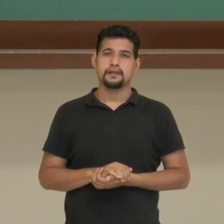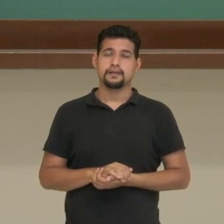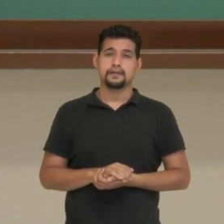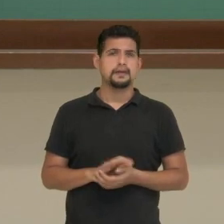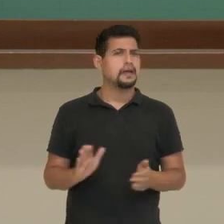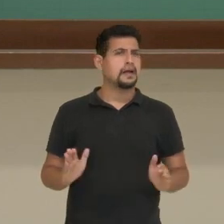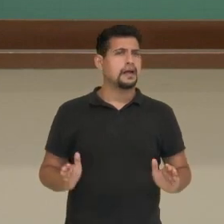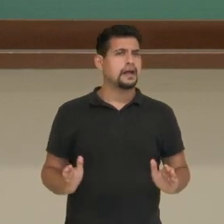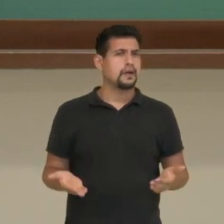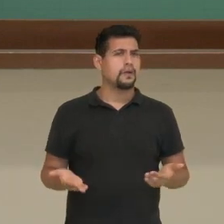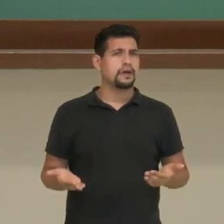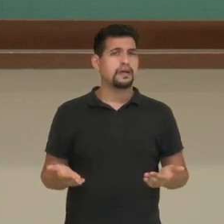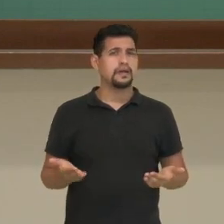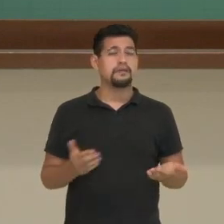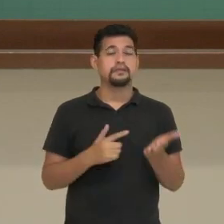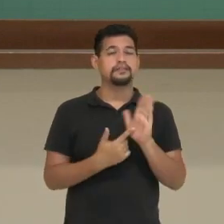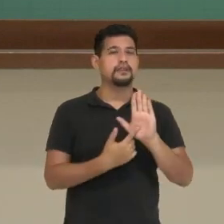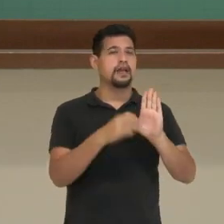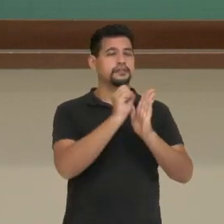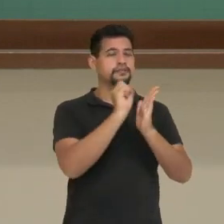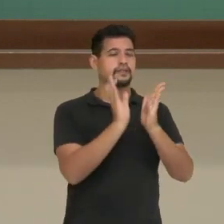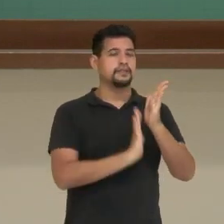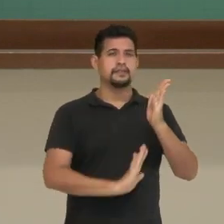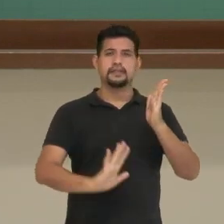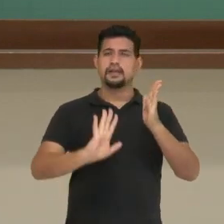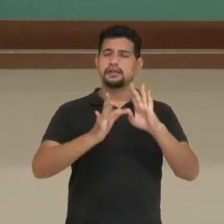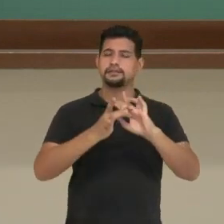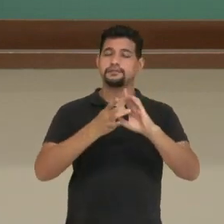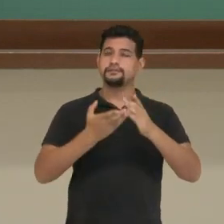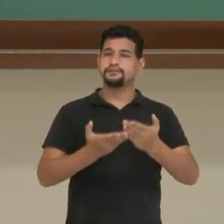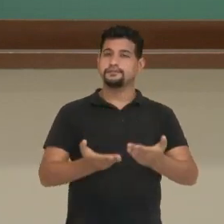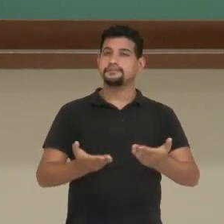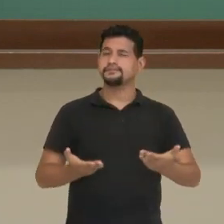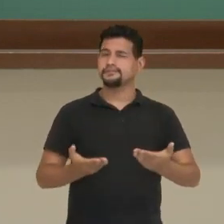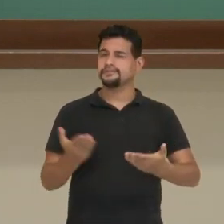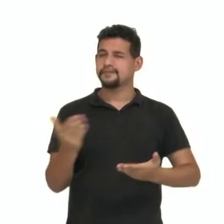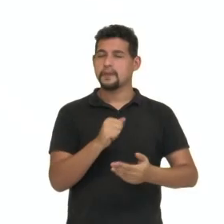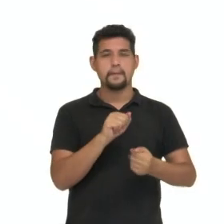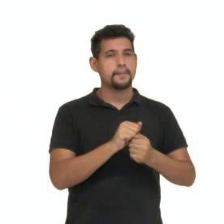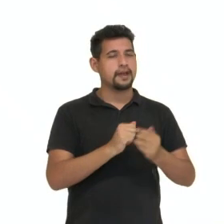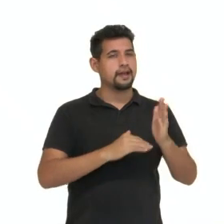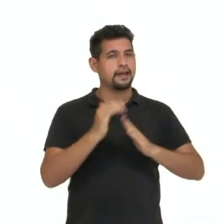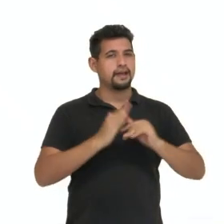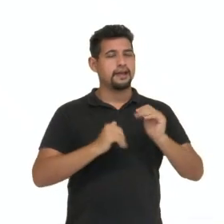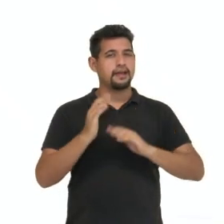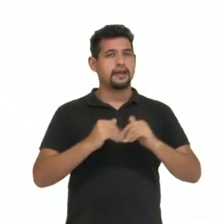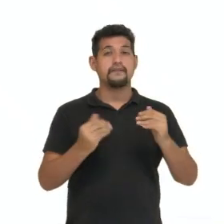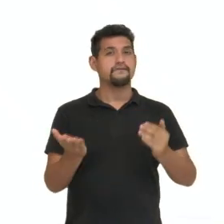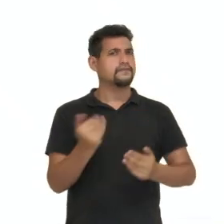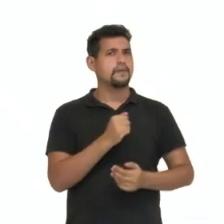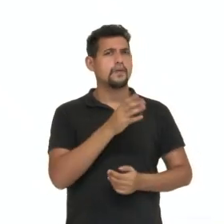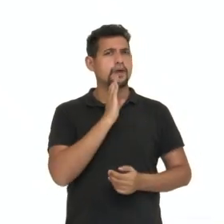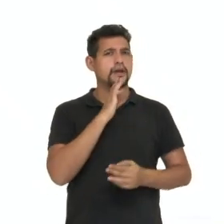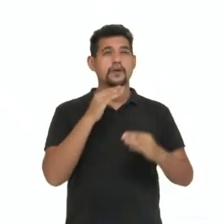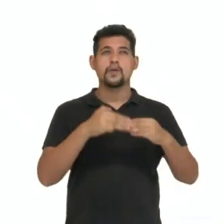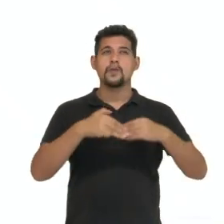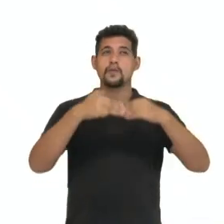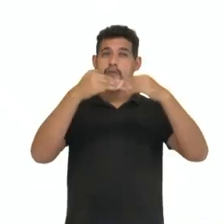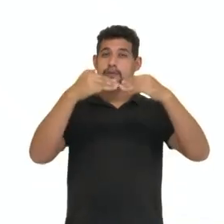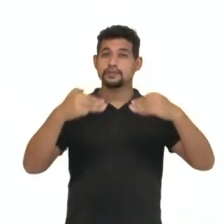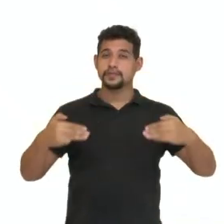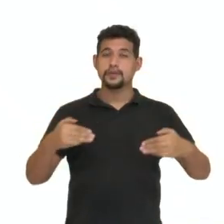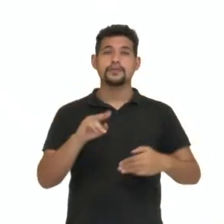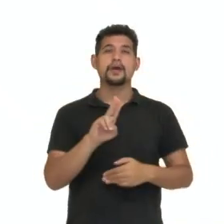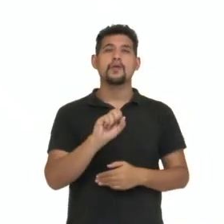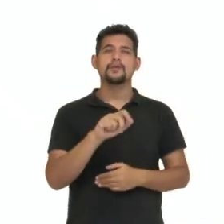E agora eu vou colocar aqui uma atividade, eu vou sugerir uma atividade mão na massa. Que tal conhecer o Museu de Zoologia da